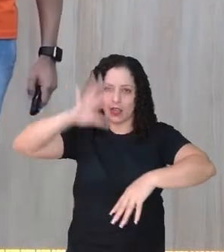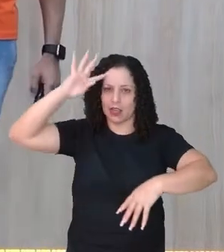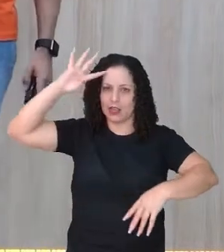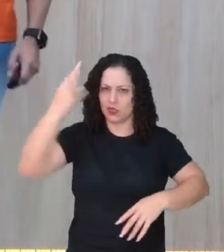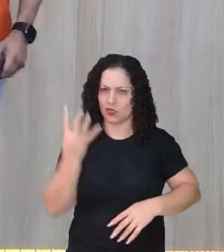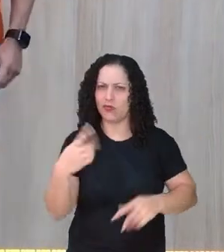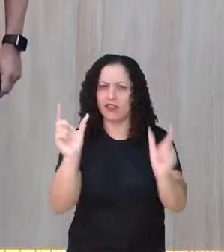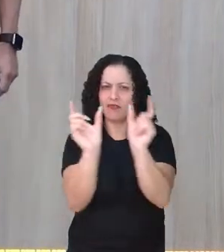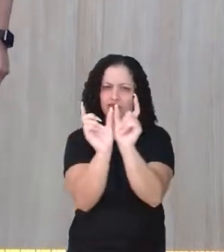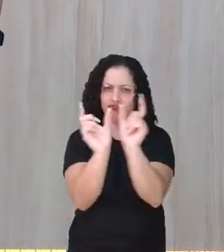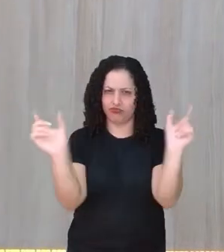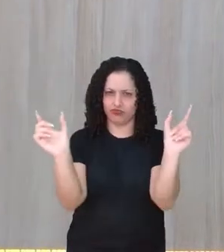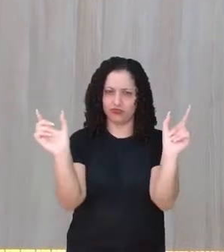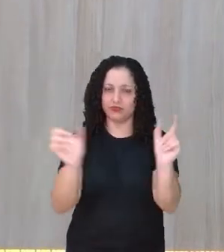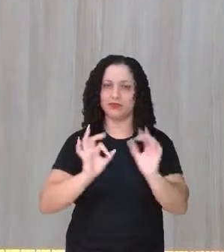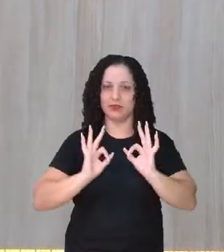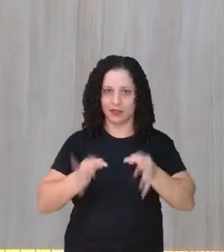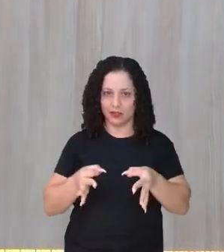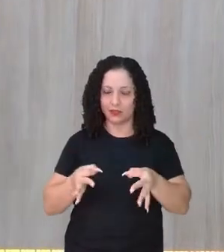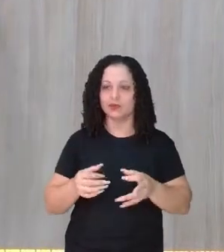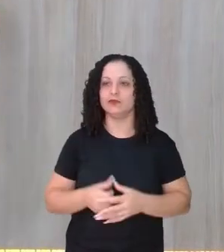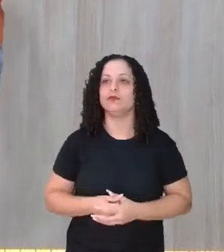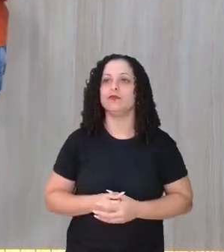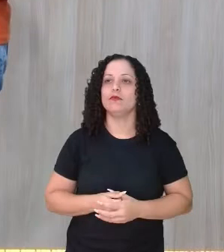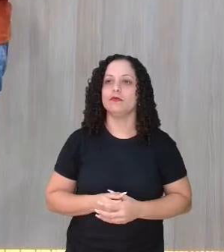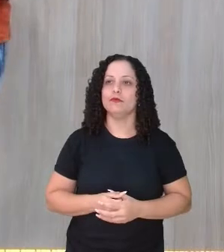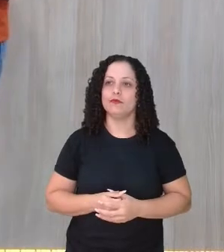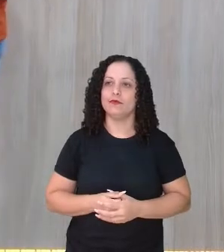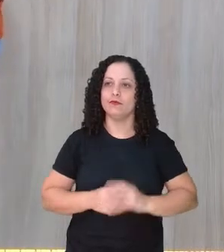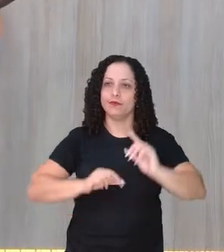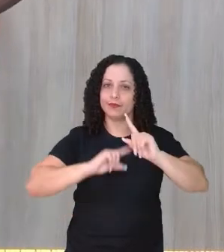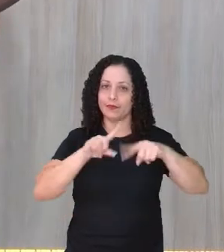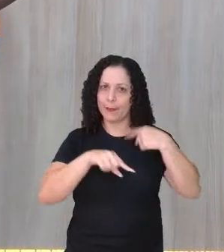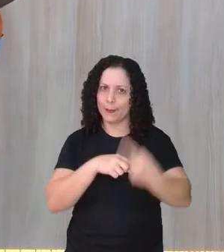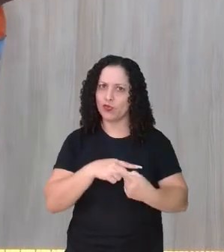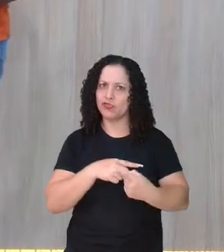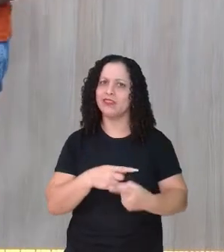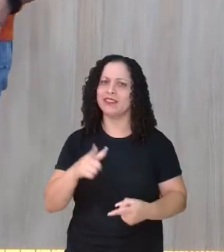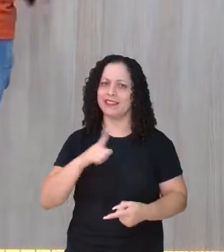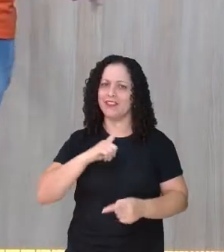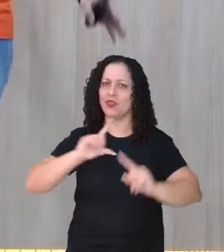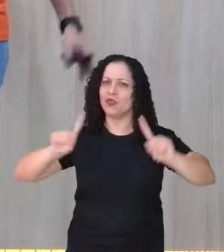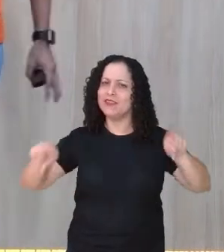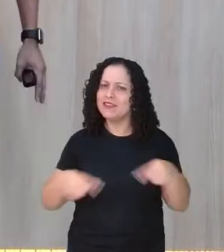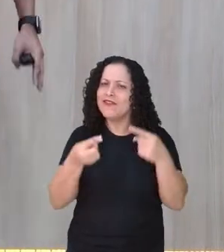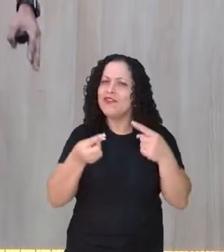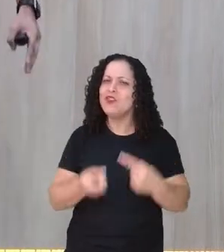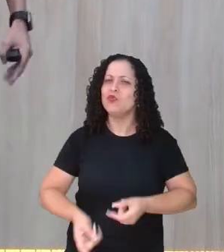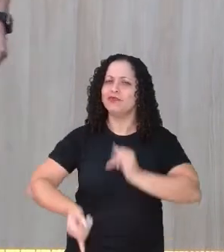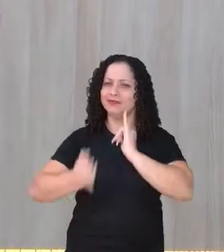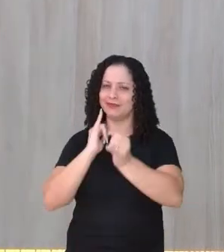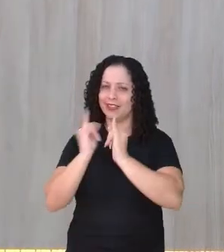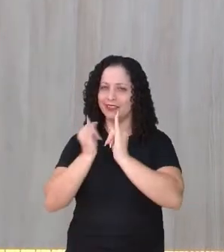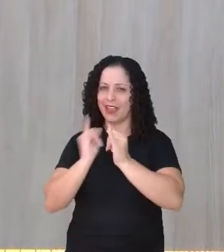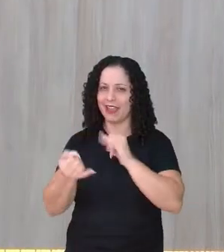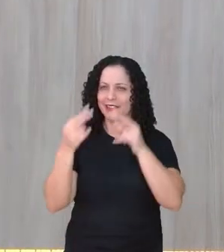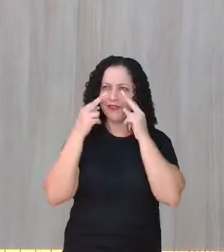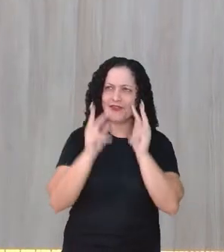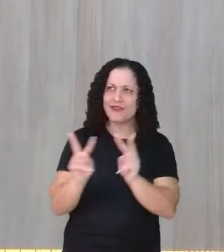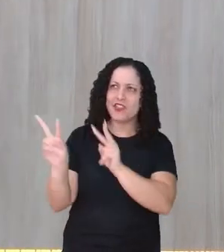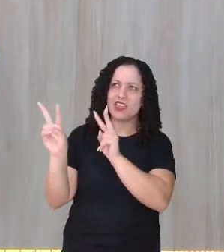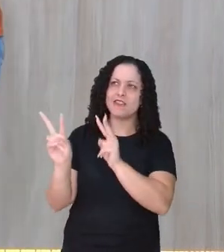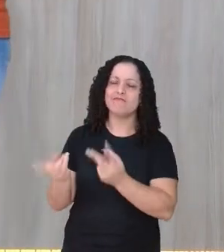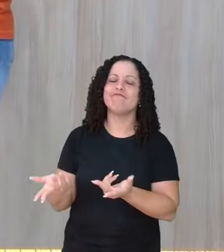essa expressão, certo? Depois eu falei aqui de um desafiozinho que a gente sempre vê na internet, né? Qual é o